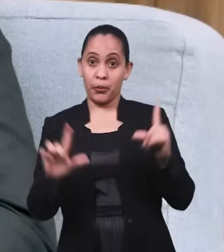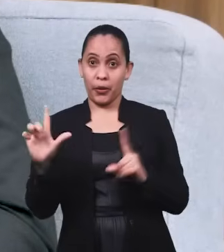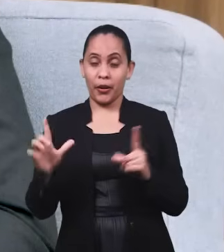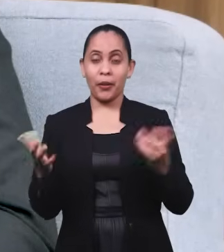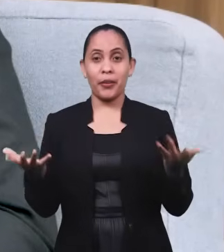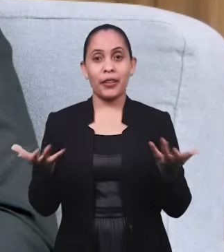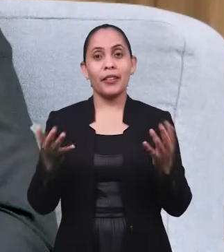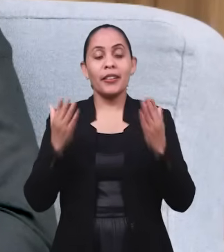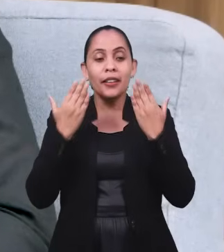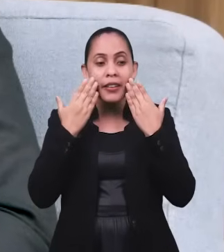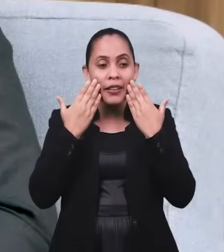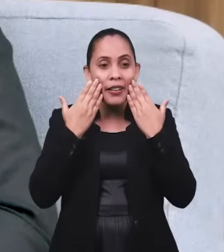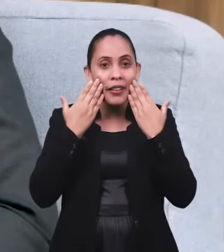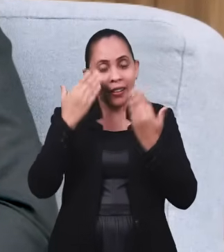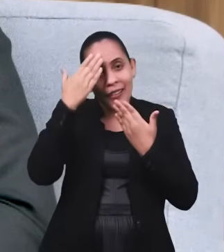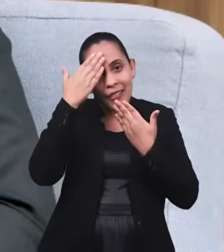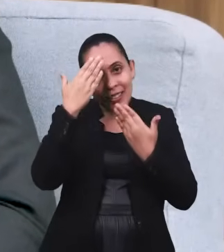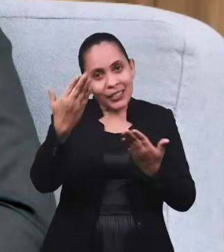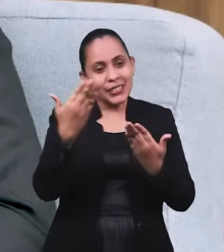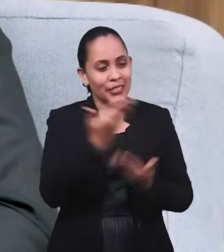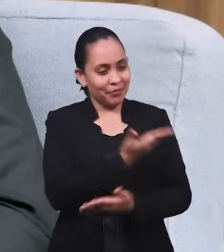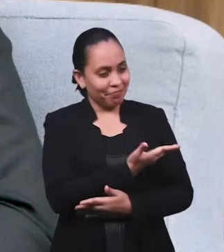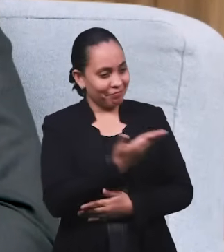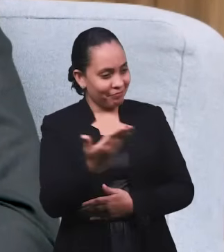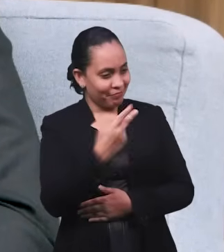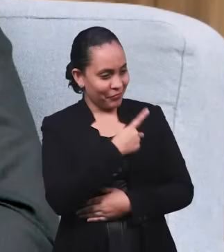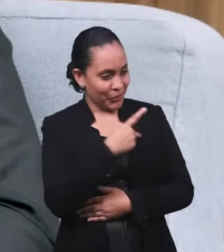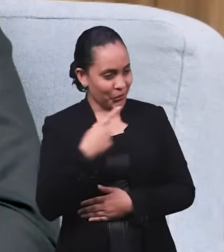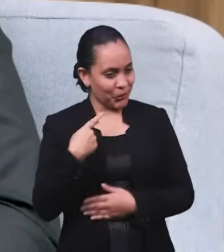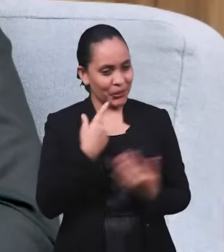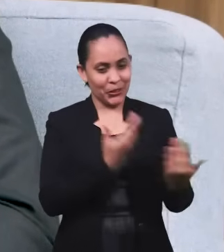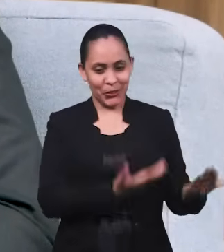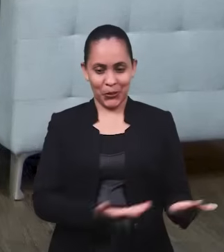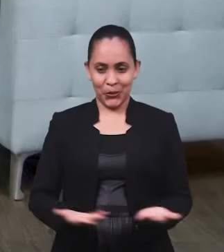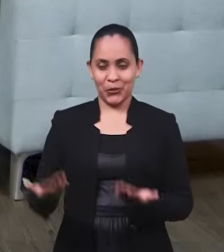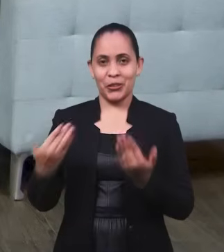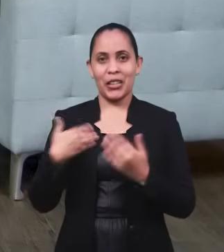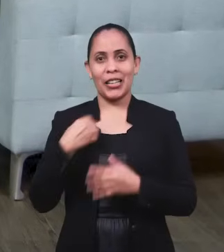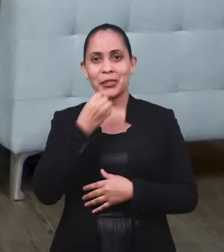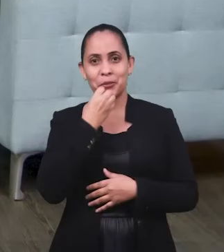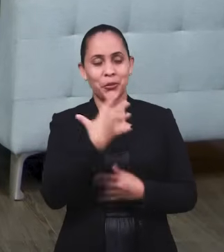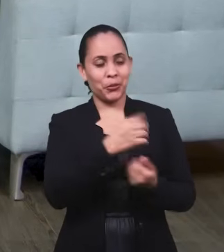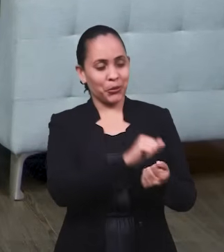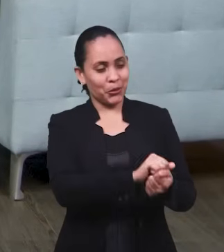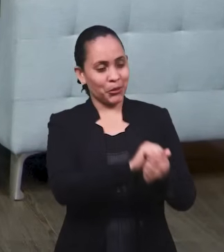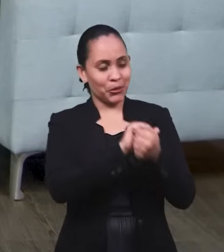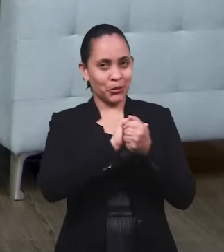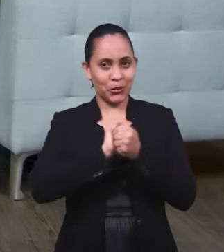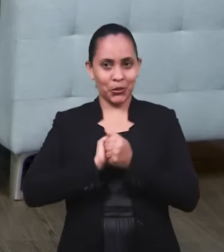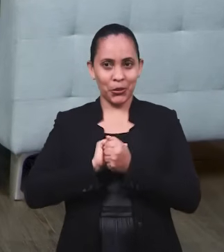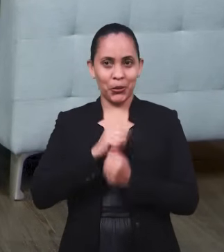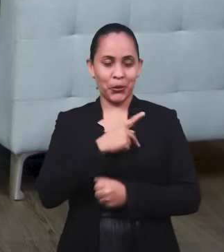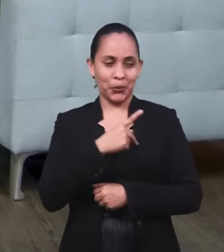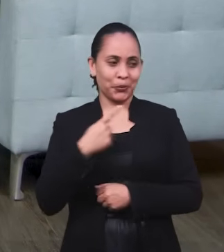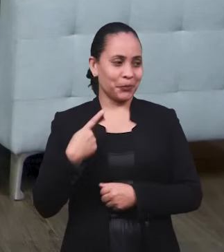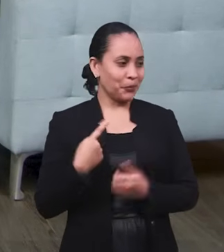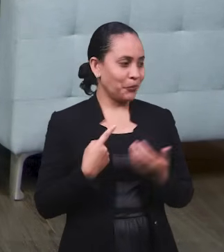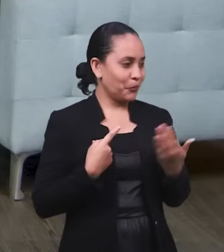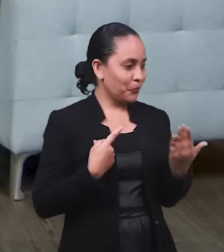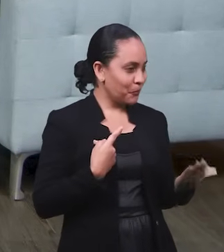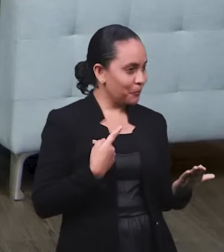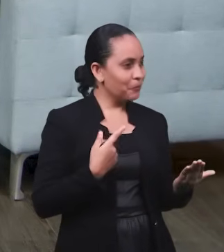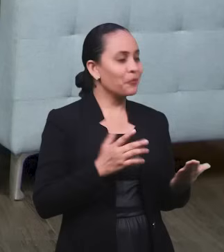queremos agradecer aqui a participação dos pastores convidados. Muito bom tê-los conosco aqui. Pastor Humberto